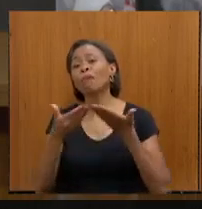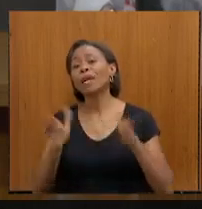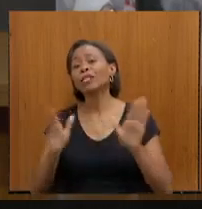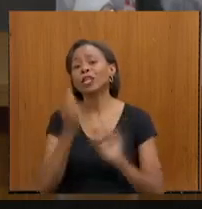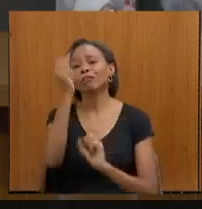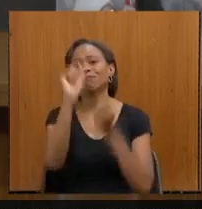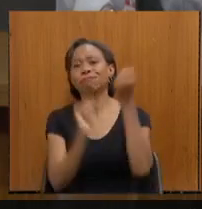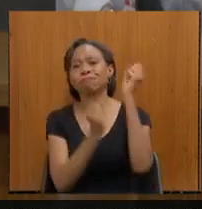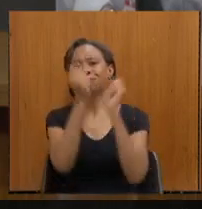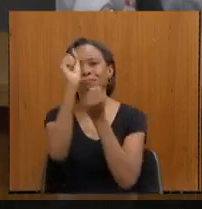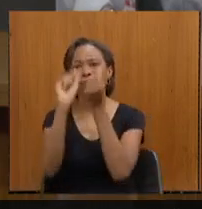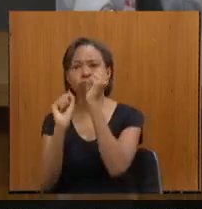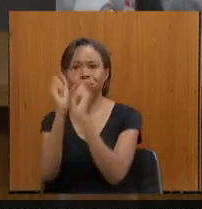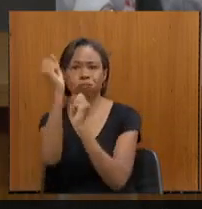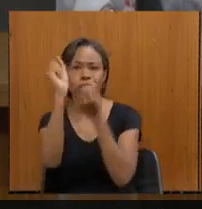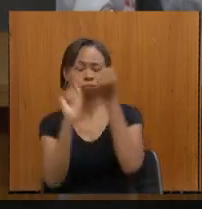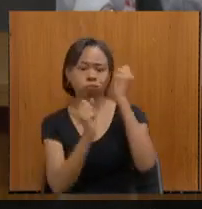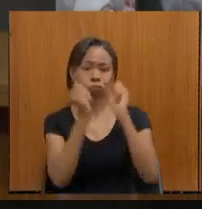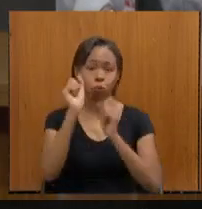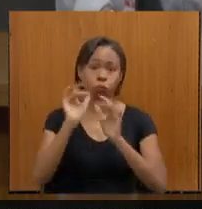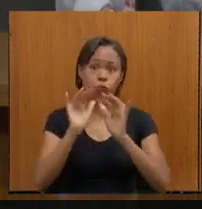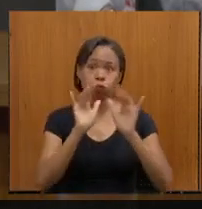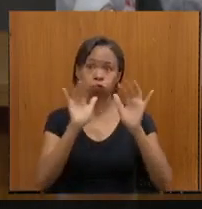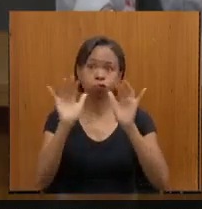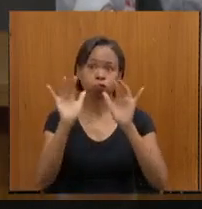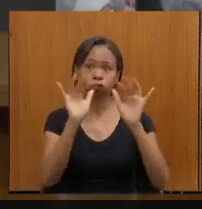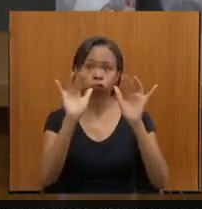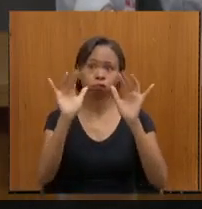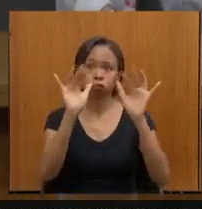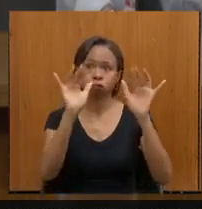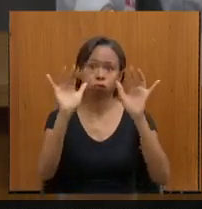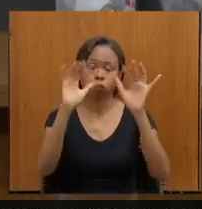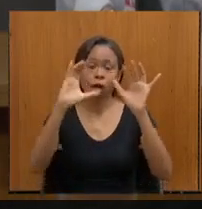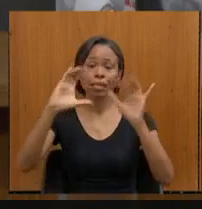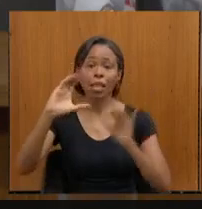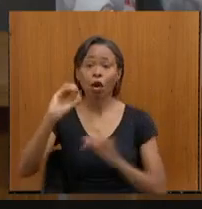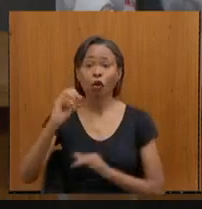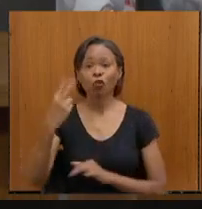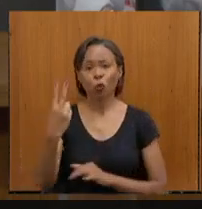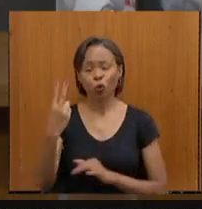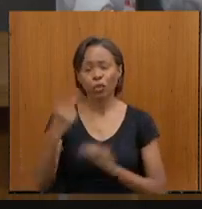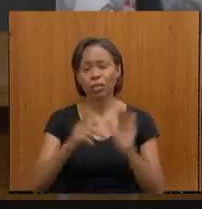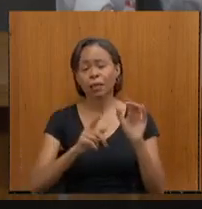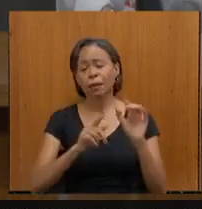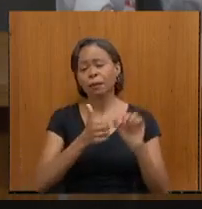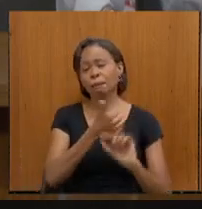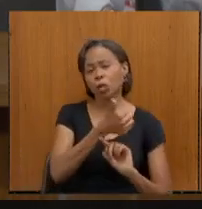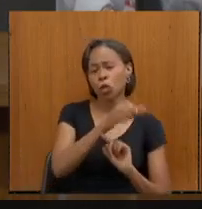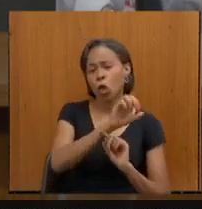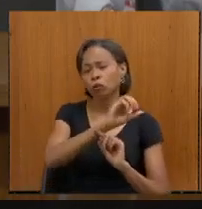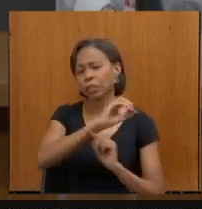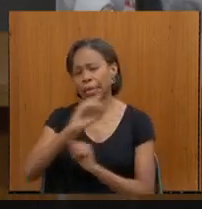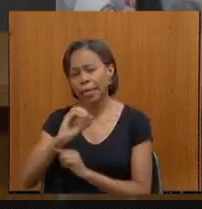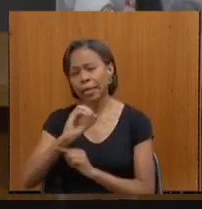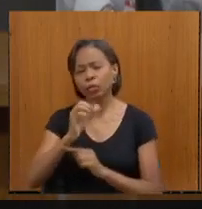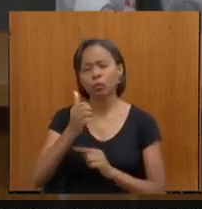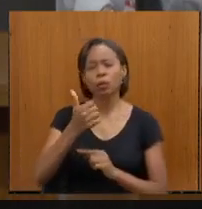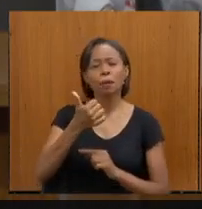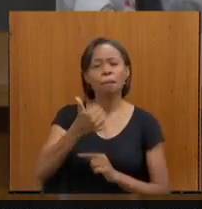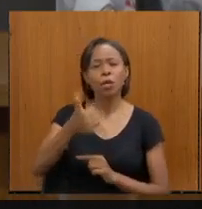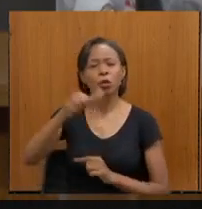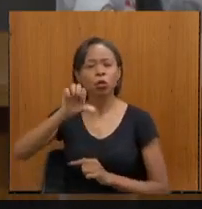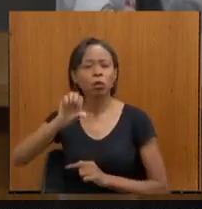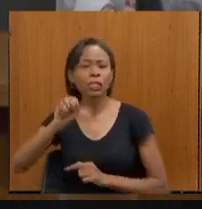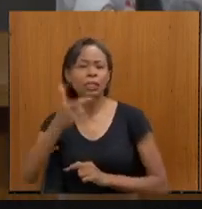ou seja o teor de CO2 a concentração começou a crescer realmente em 1900 1920 quando a gente